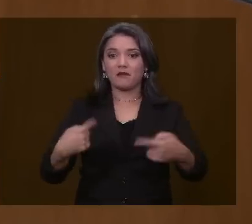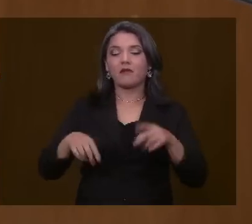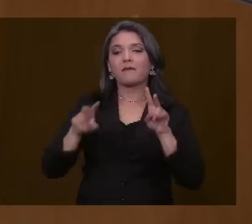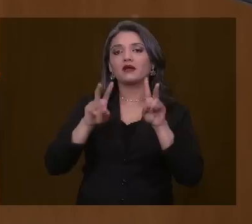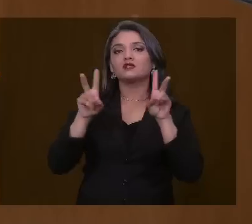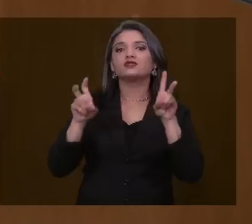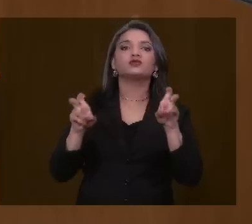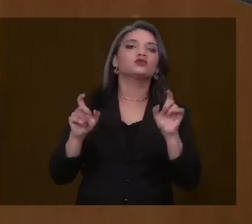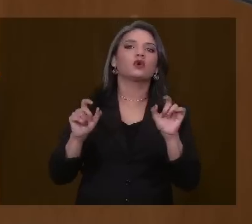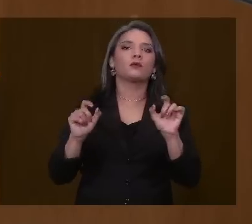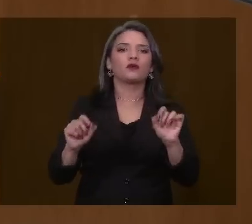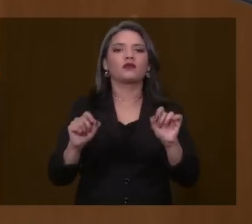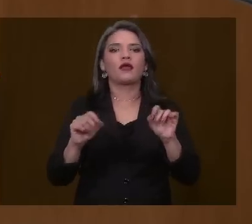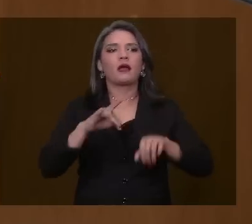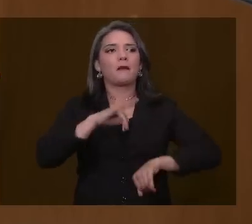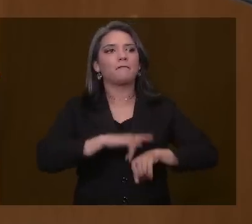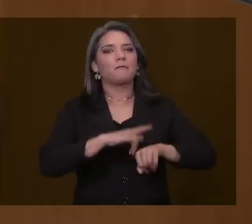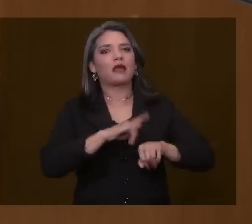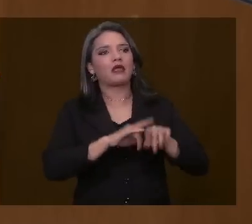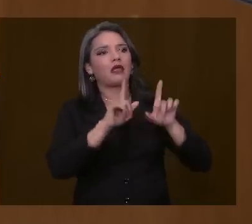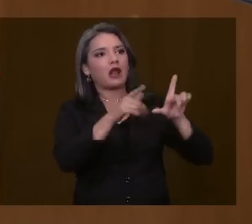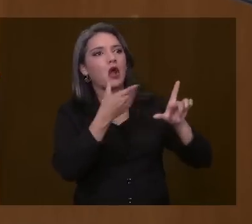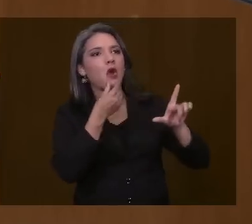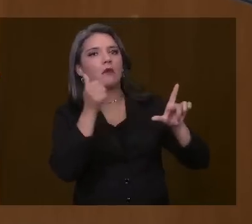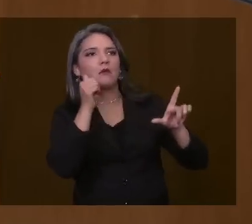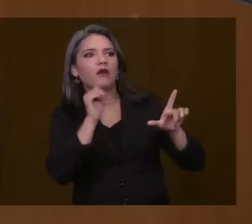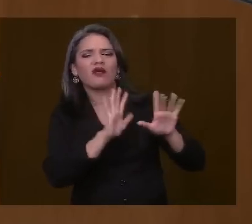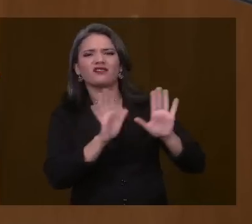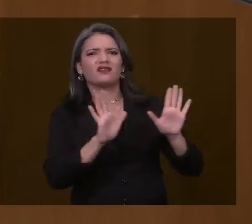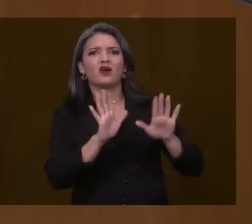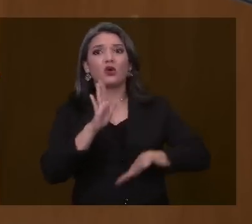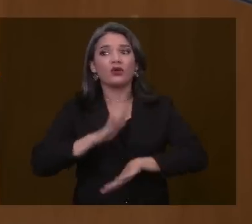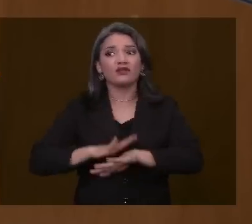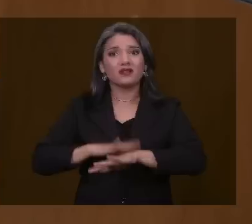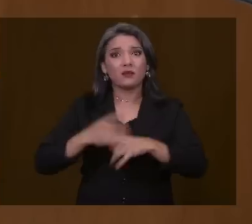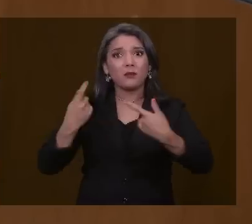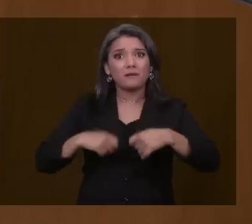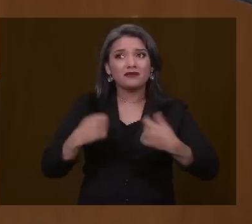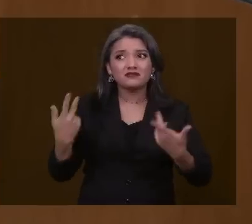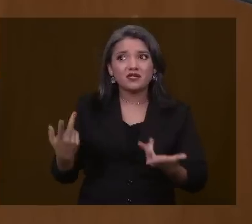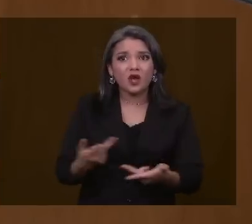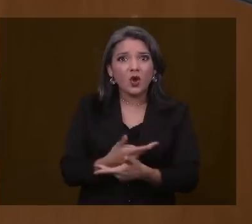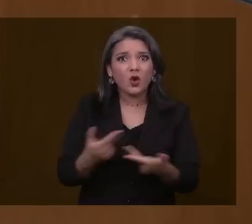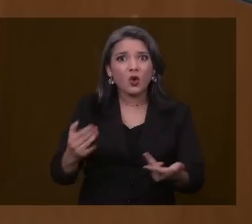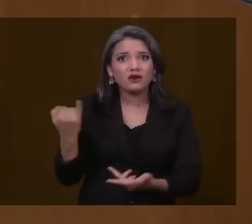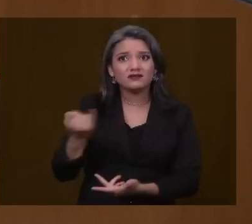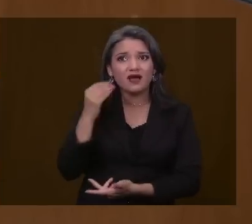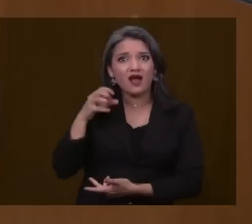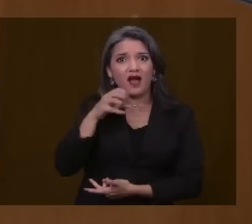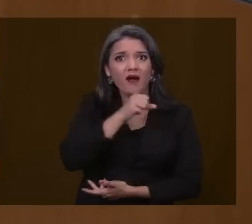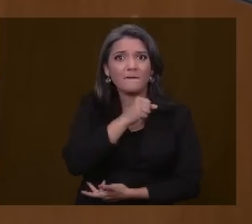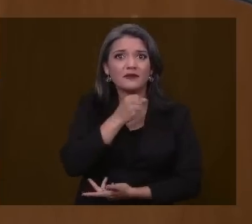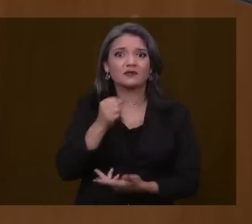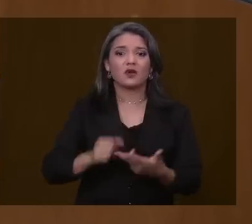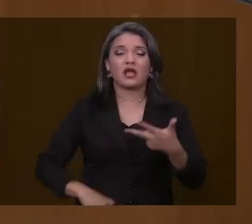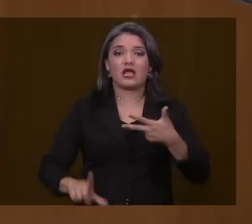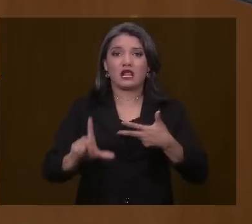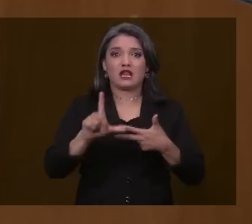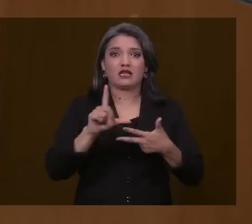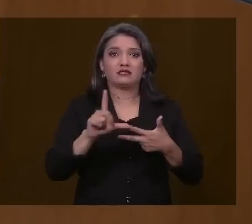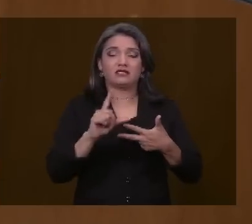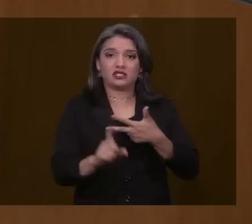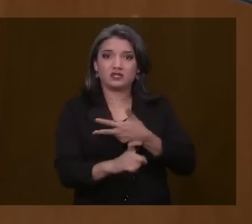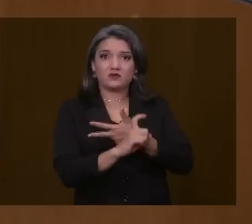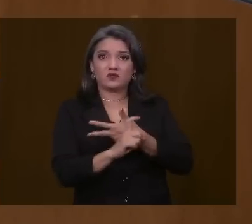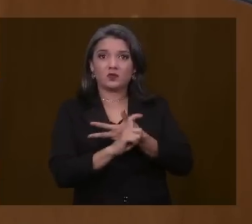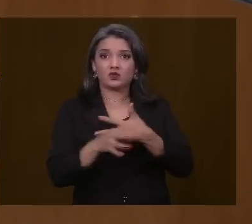de banheiros. O tempo requer assertividade. Os poderes legislativo, executivo e